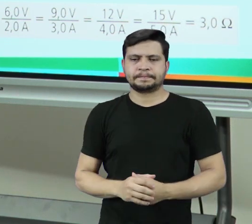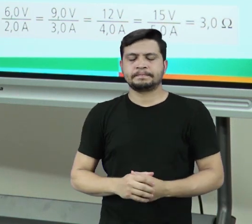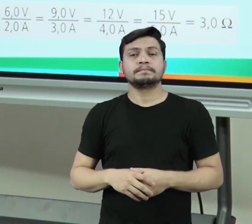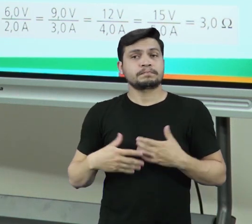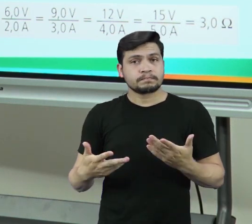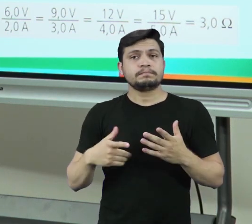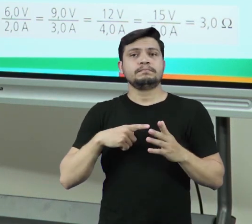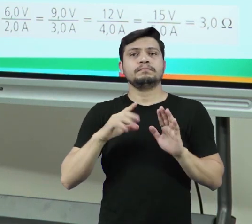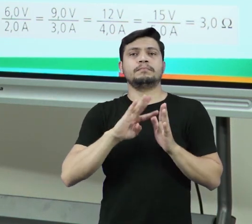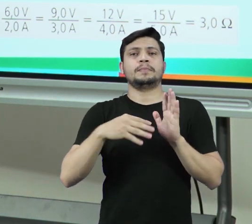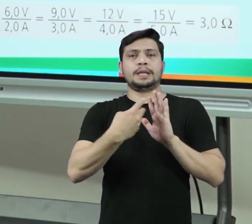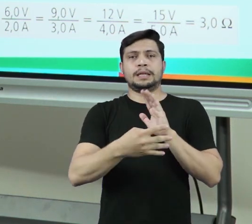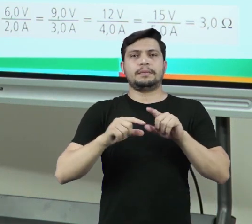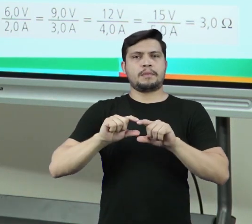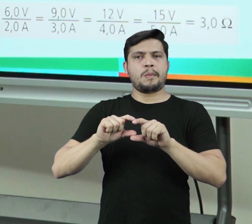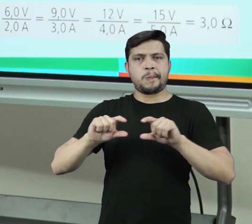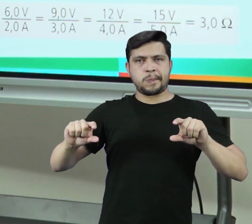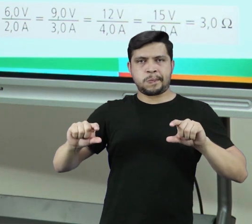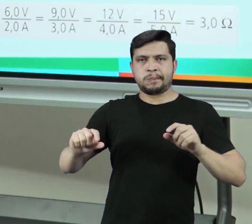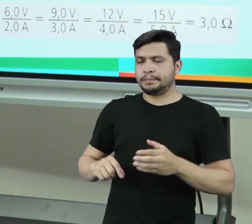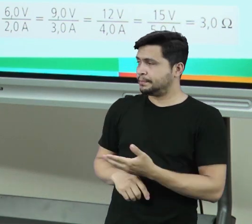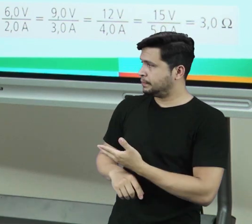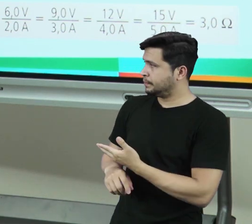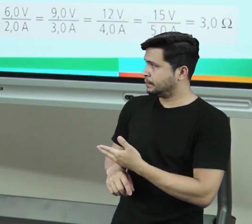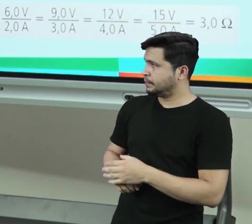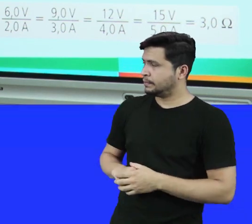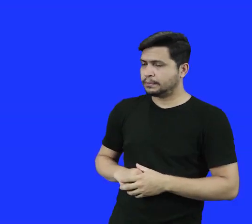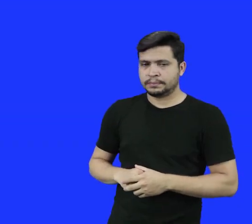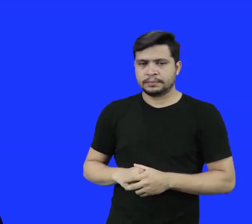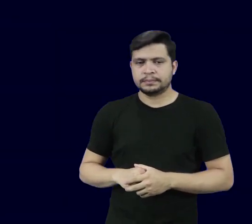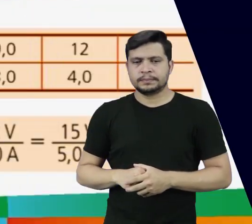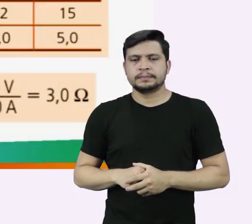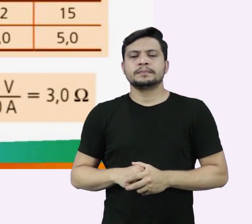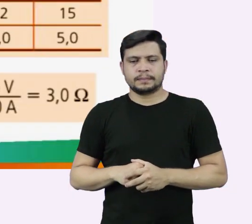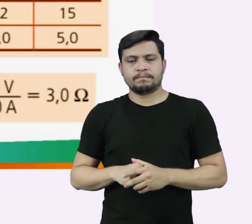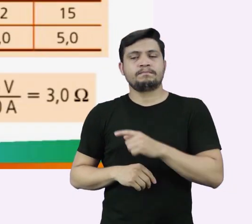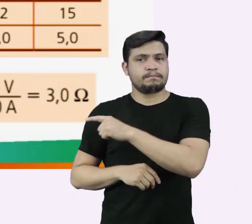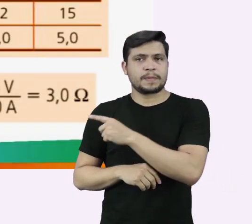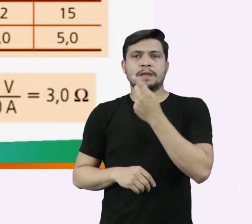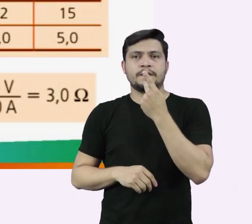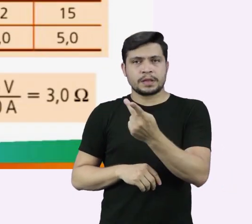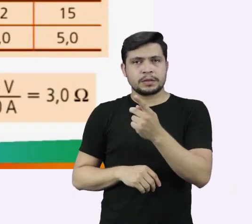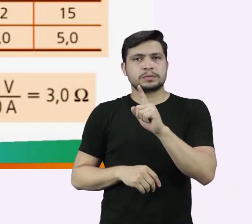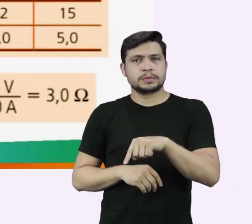tabela, certo? Essa tabela, no caso, ela está fazendo um recorte a respeito de uma medida,